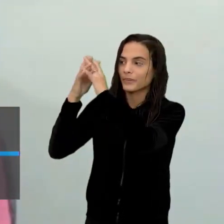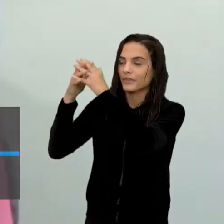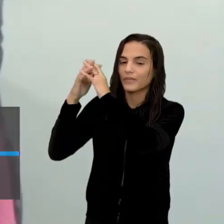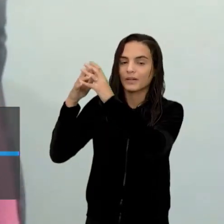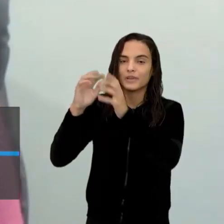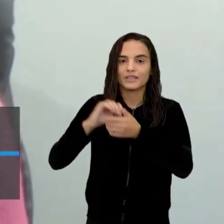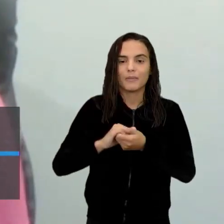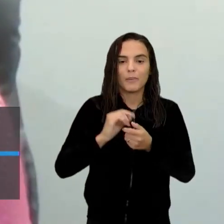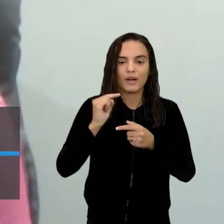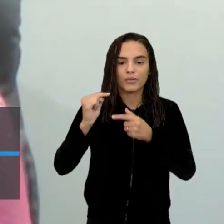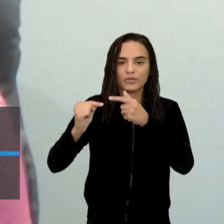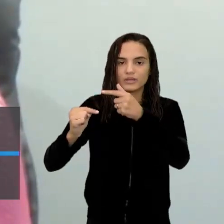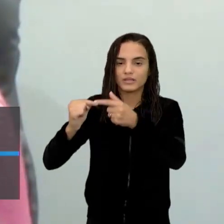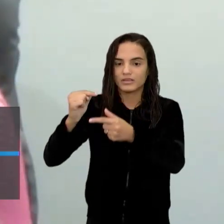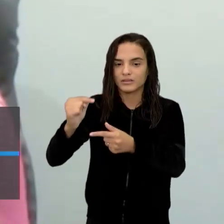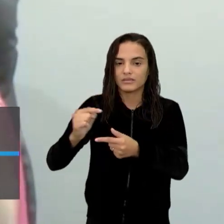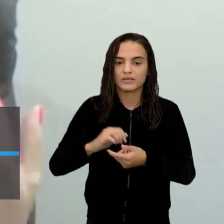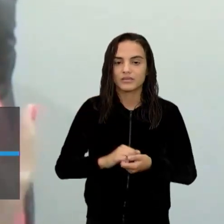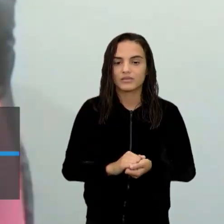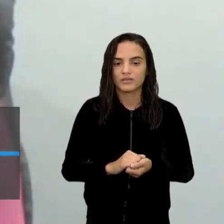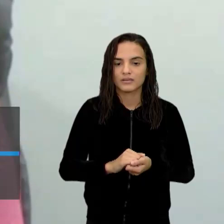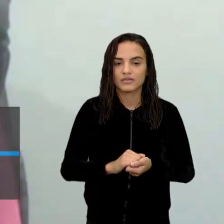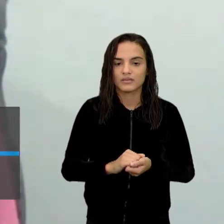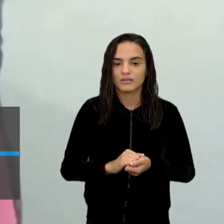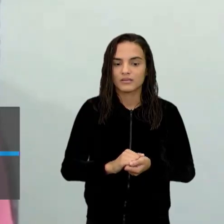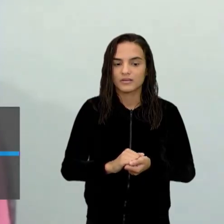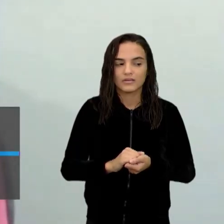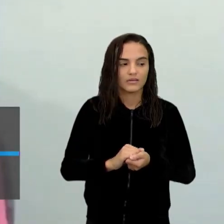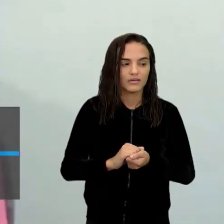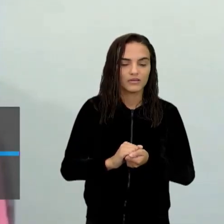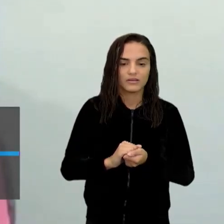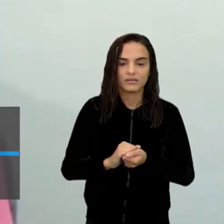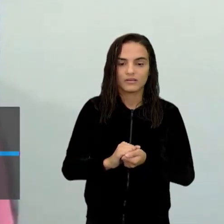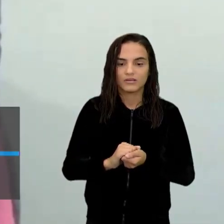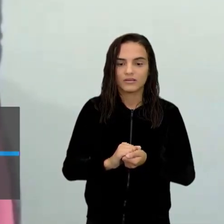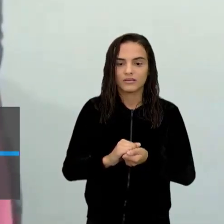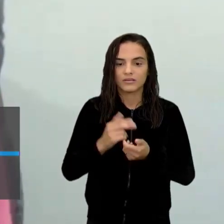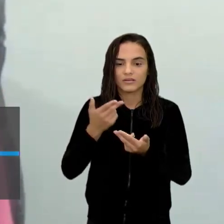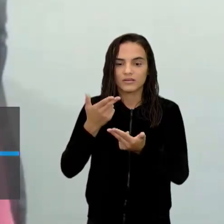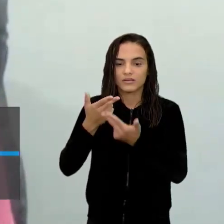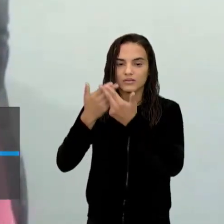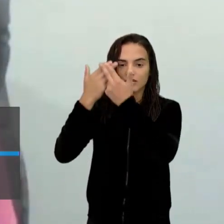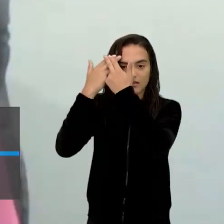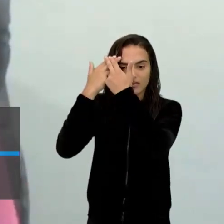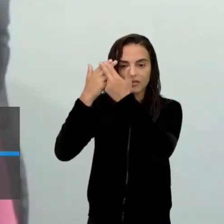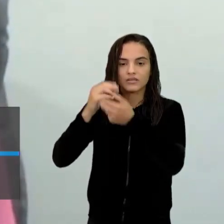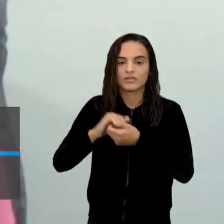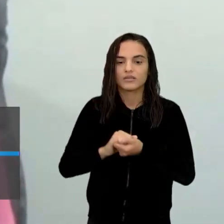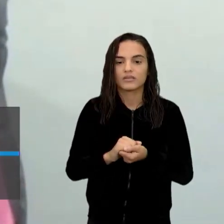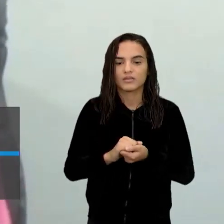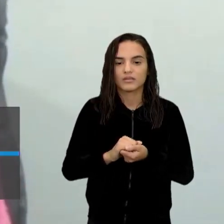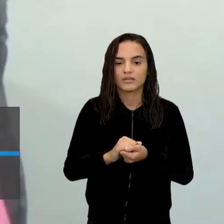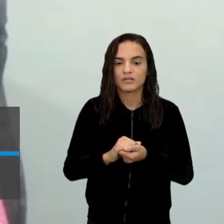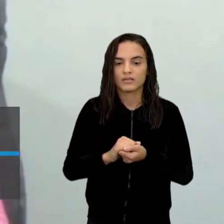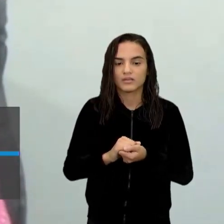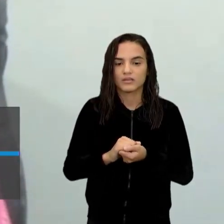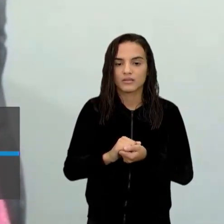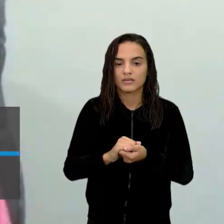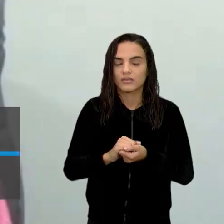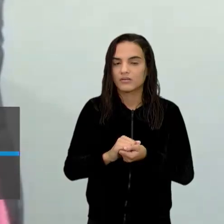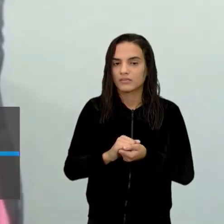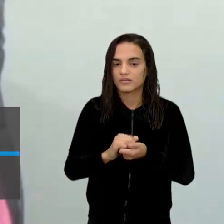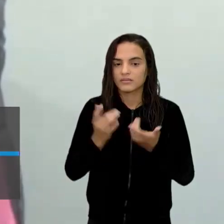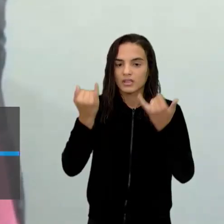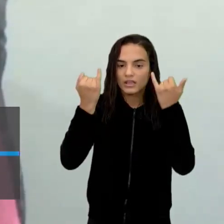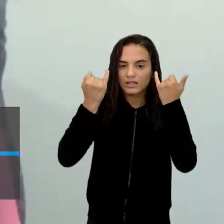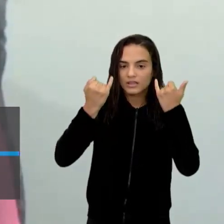pode acontecer, né? Depois. Traumas cerebrais, meningite, convulsões,